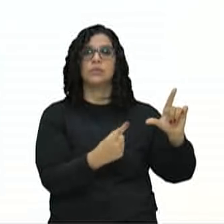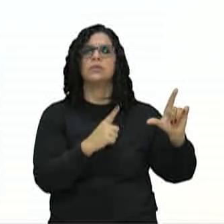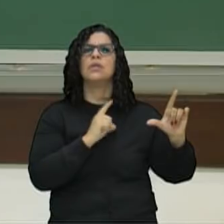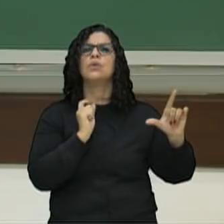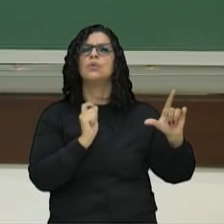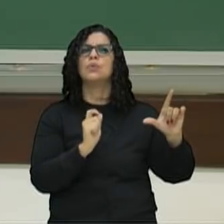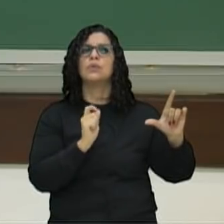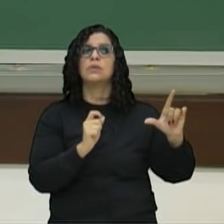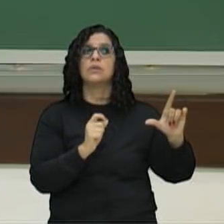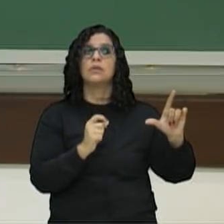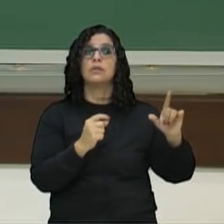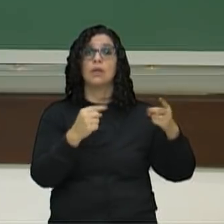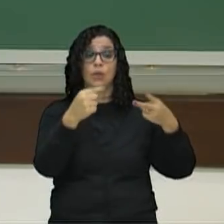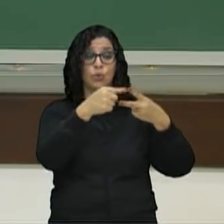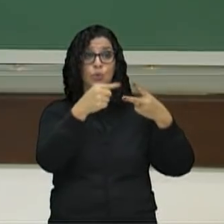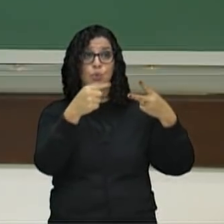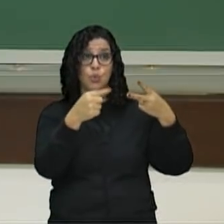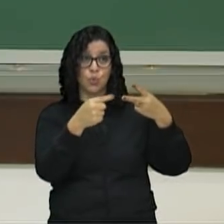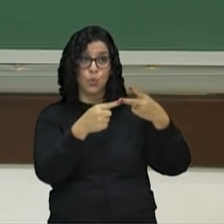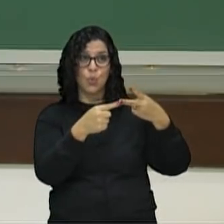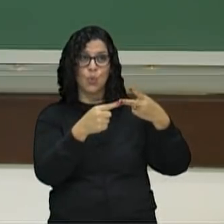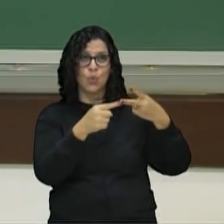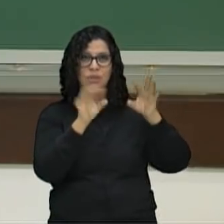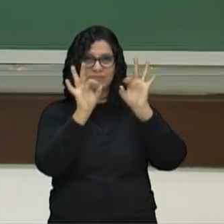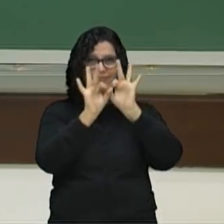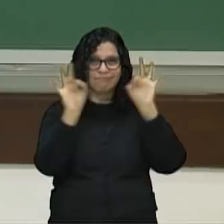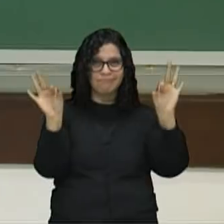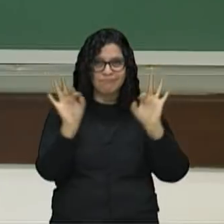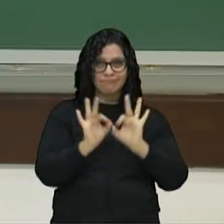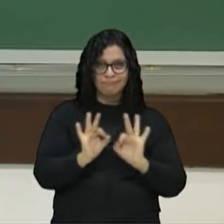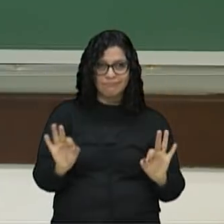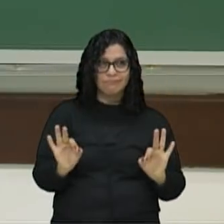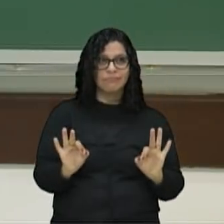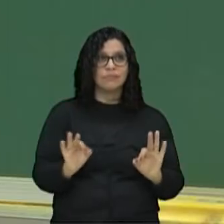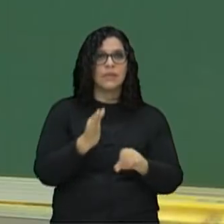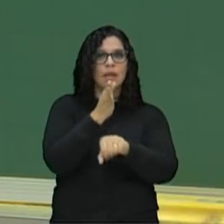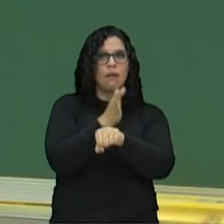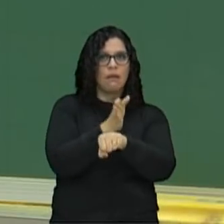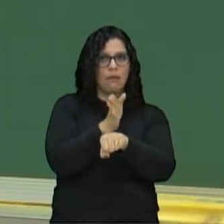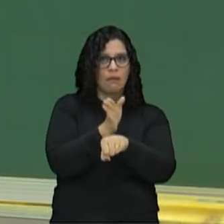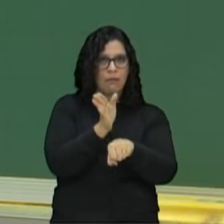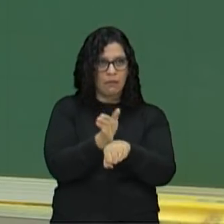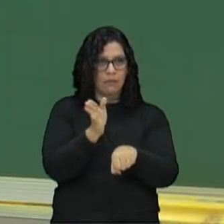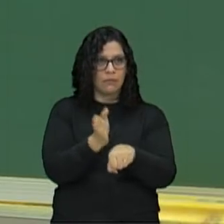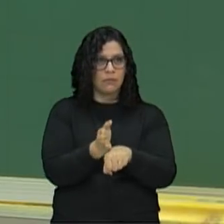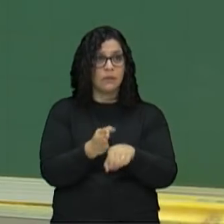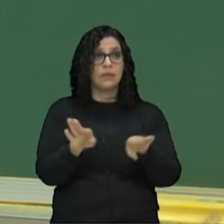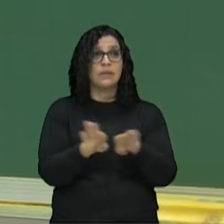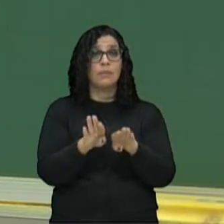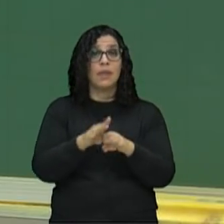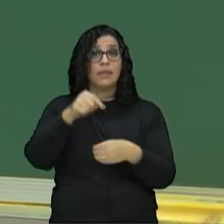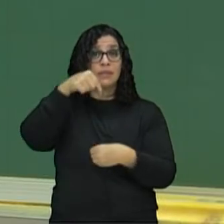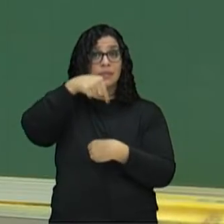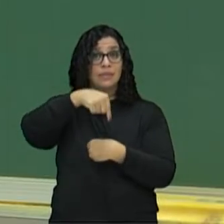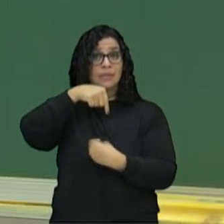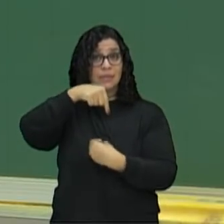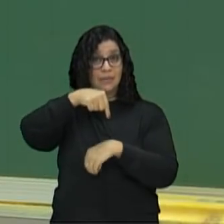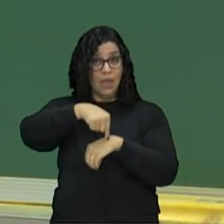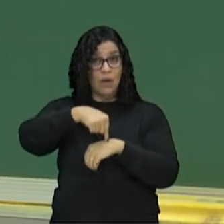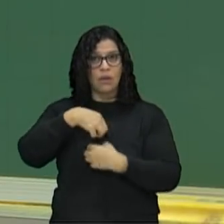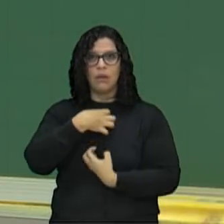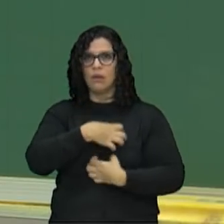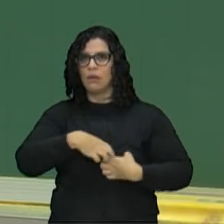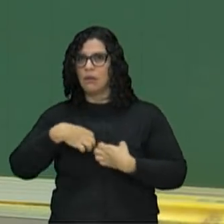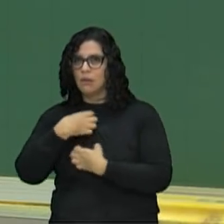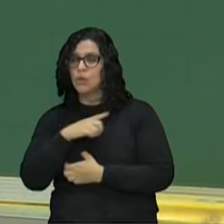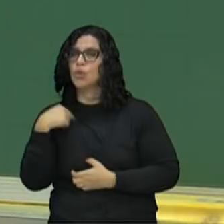1, 2 expressões em destaque, a cada momento e no meio dessa angústia, que é isso